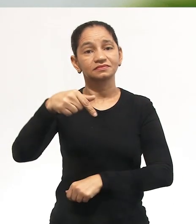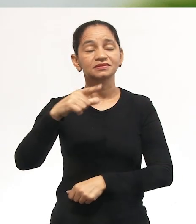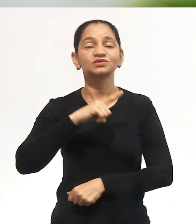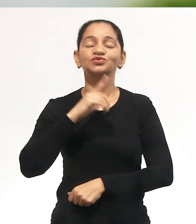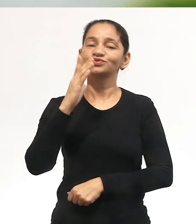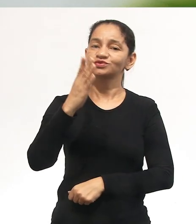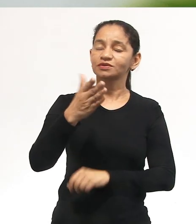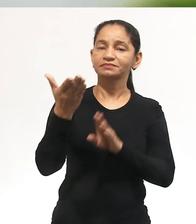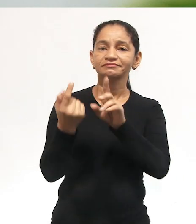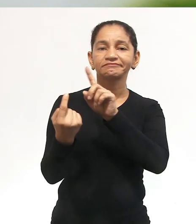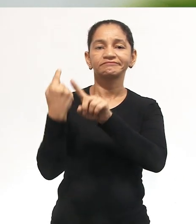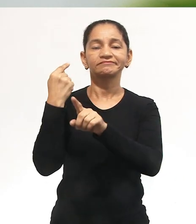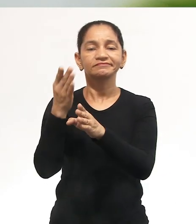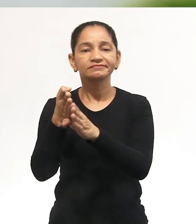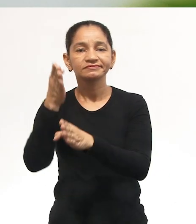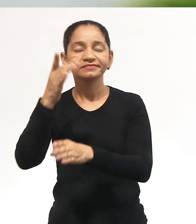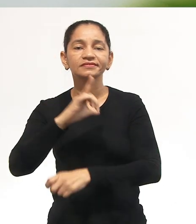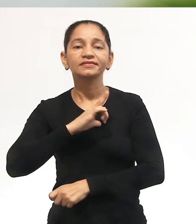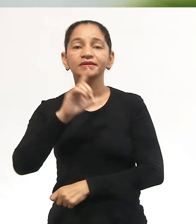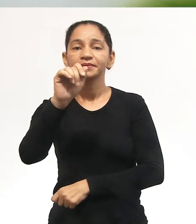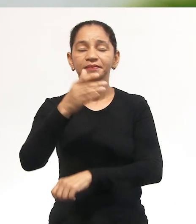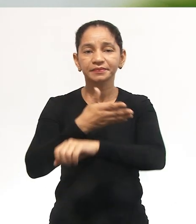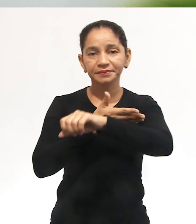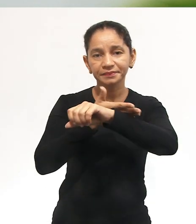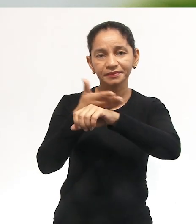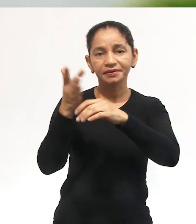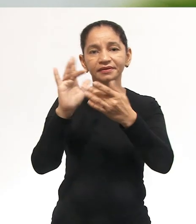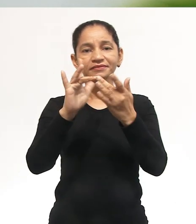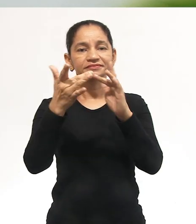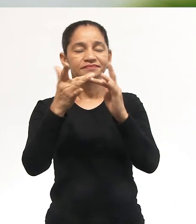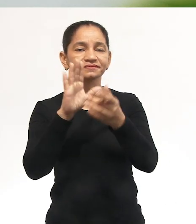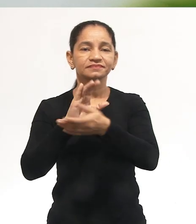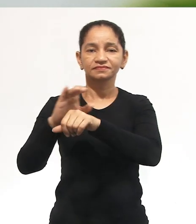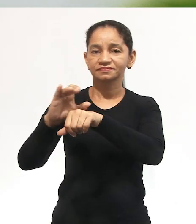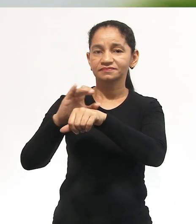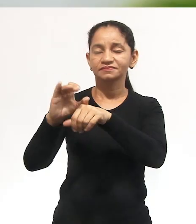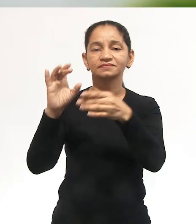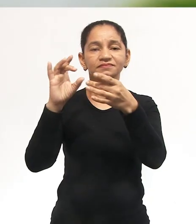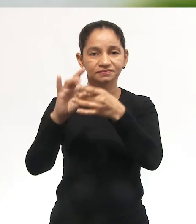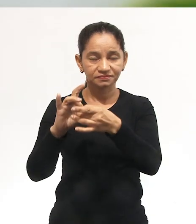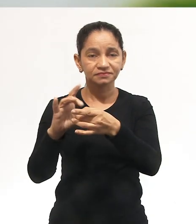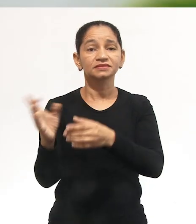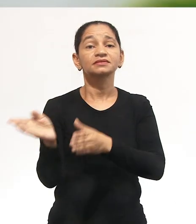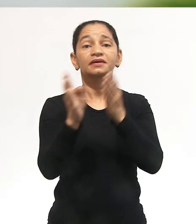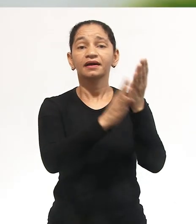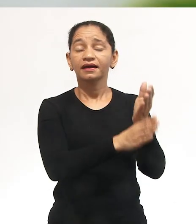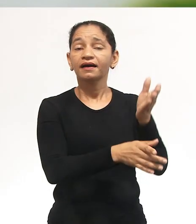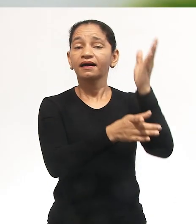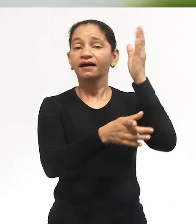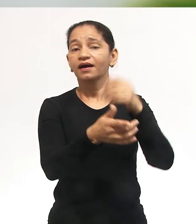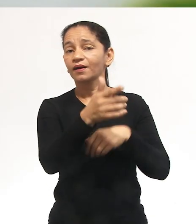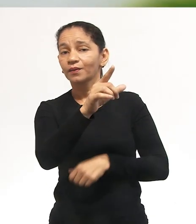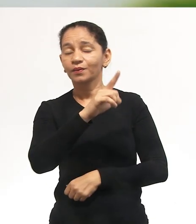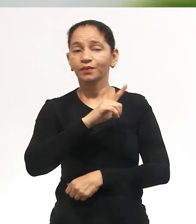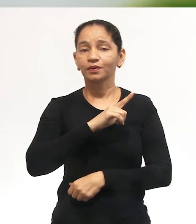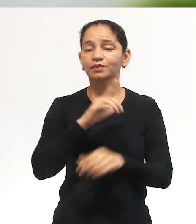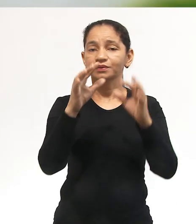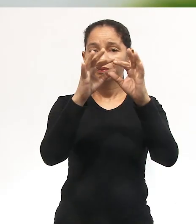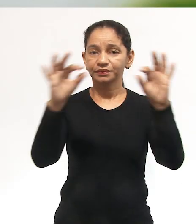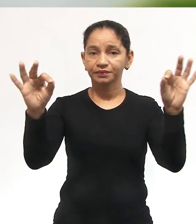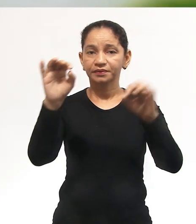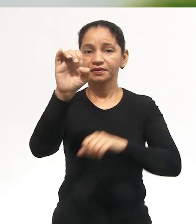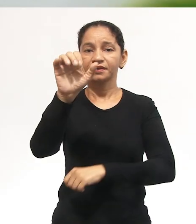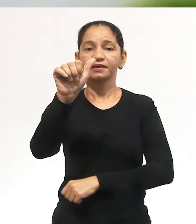Norte. Atrás de mim tem uma parede branca com pontos cinzas interligados. À esquerda, uma parede branca